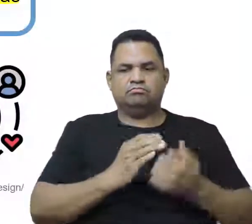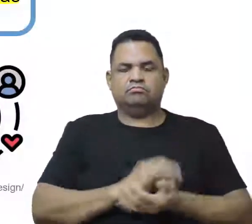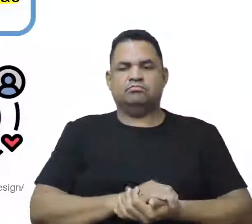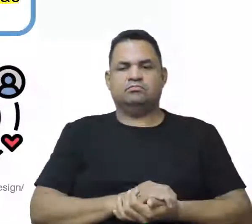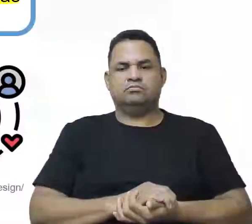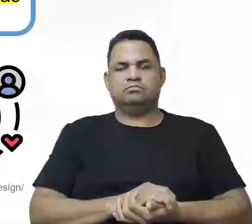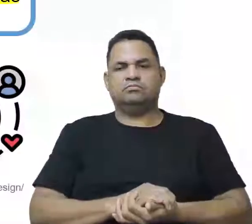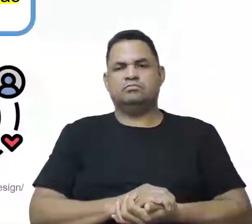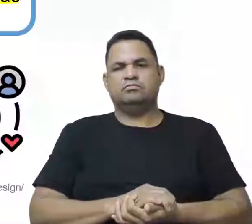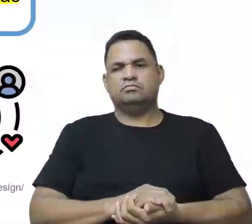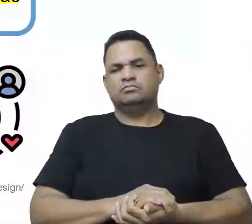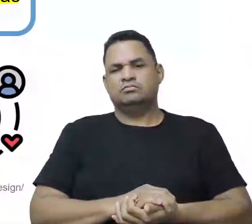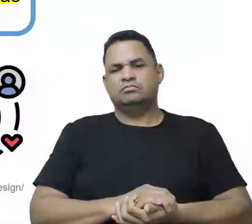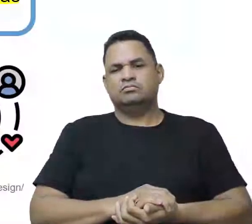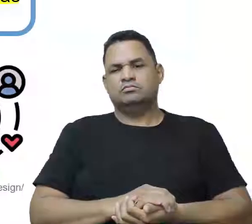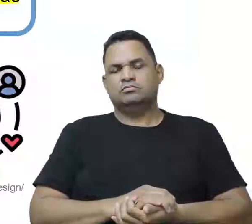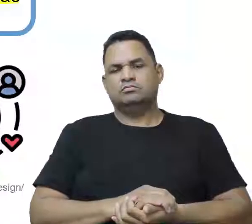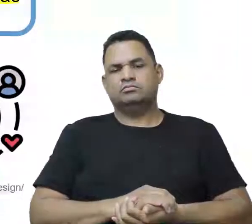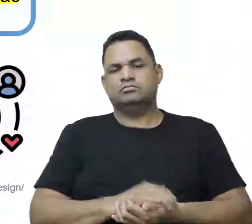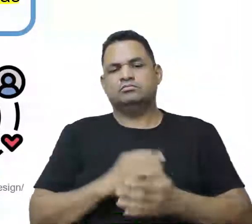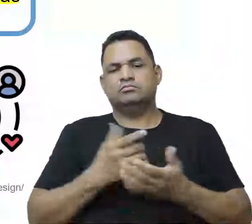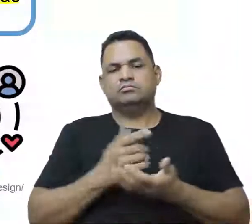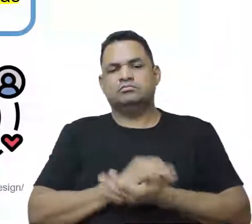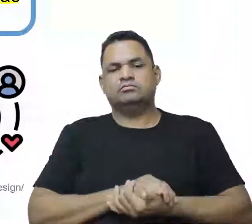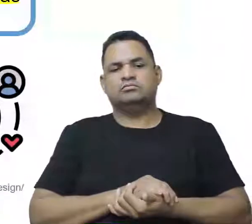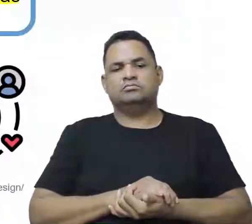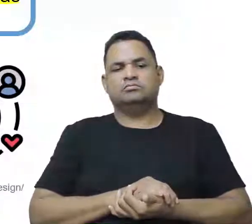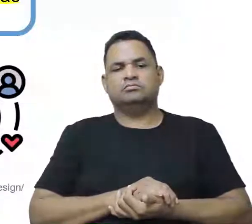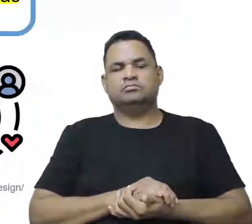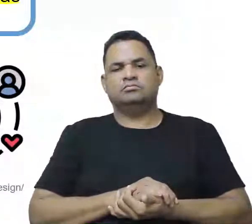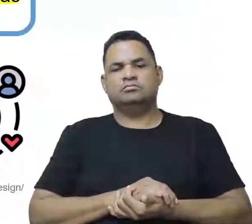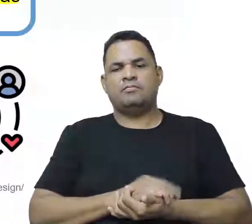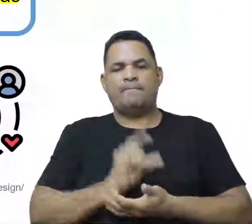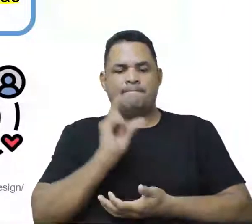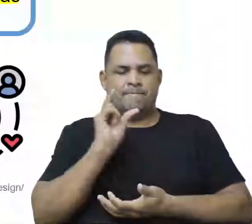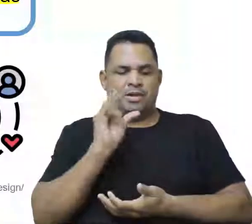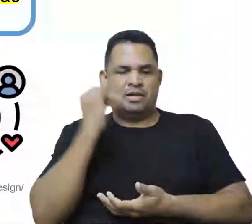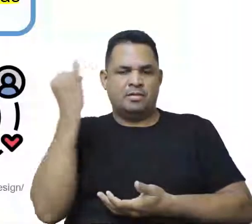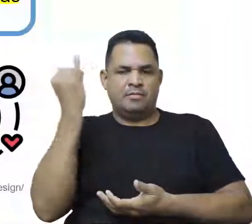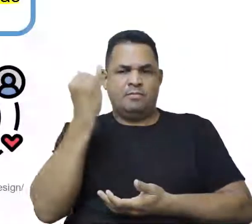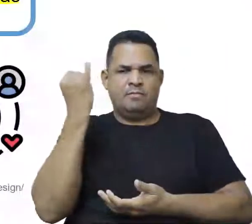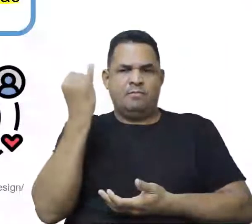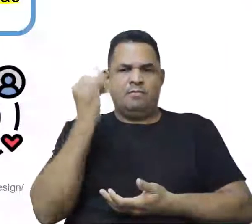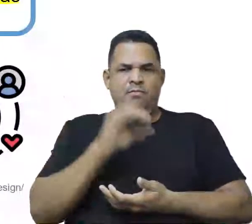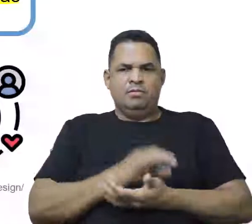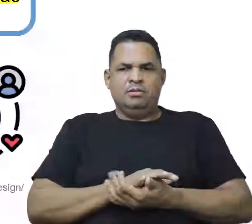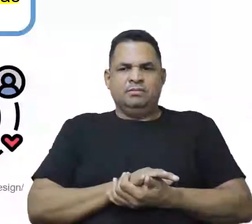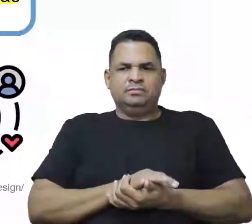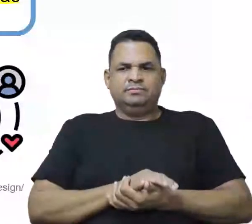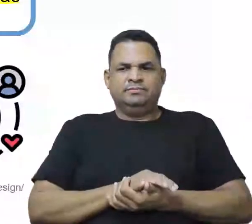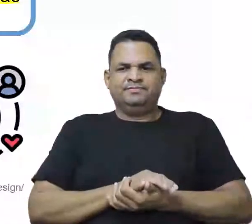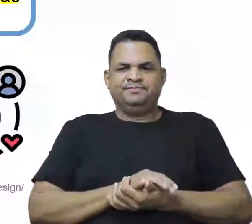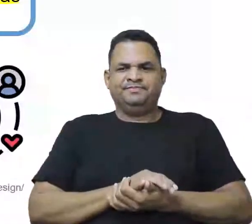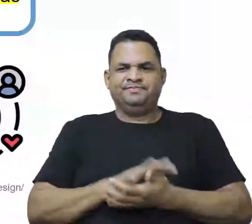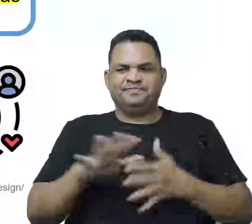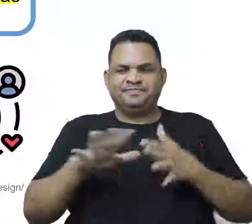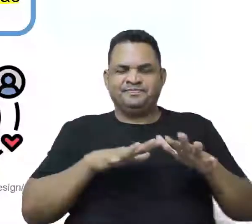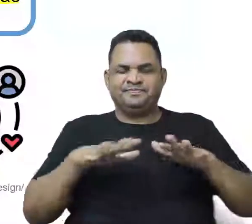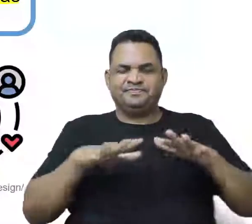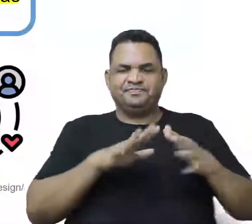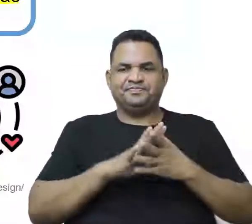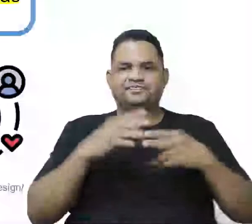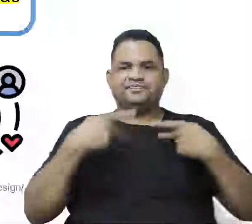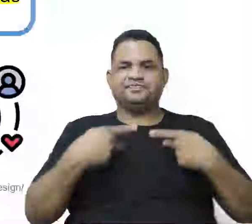diferentes grupos. Aí nós vamos analisar aqui, palavrinha-chave, né? Então, nós temos aqui manifestações